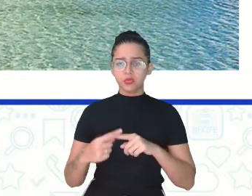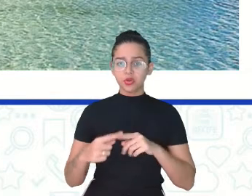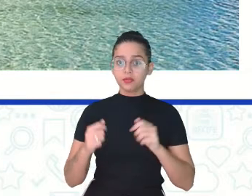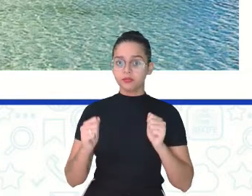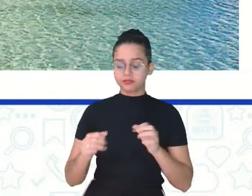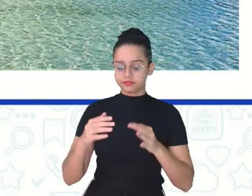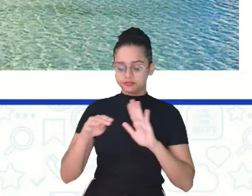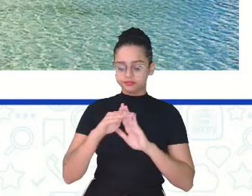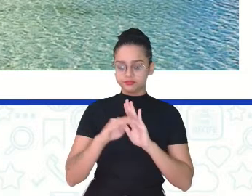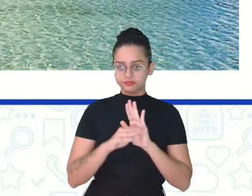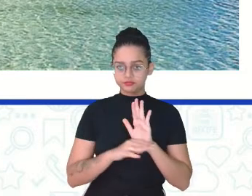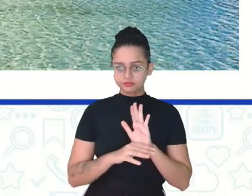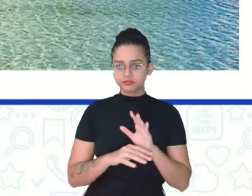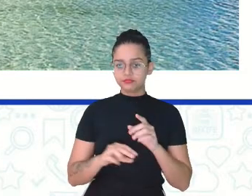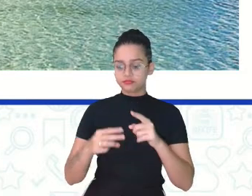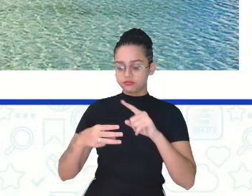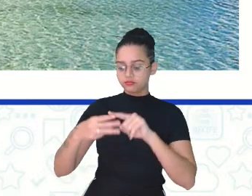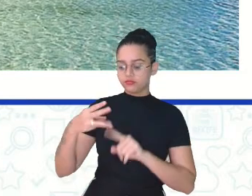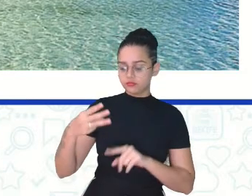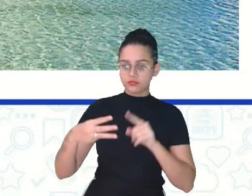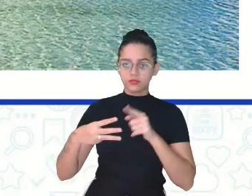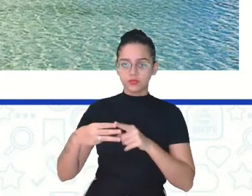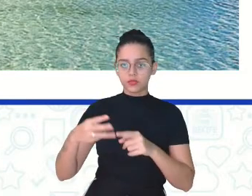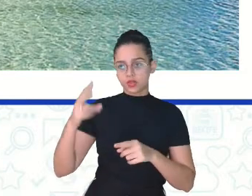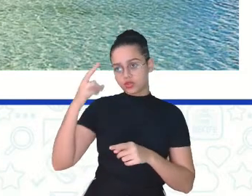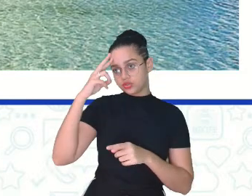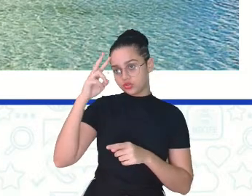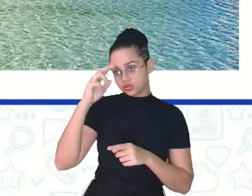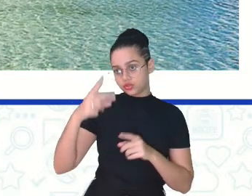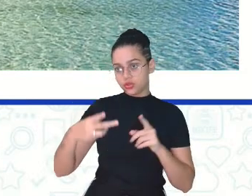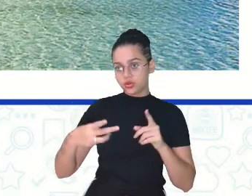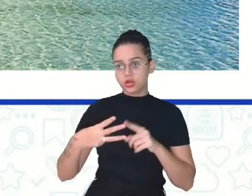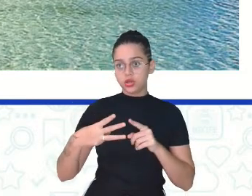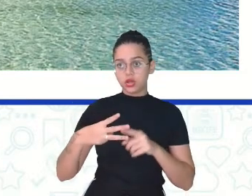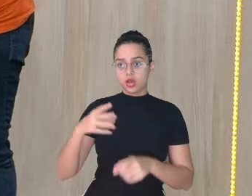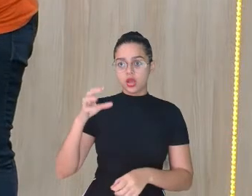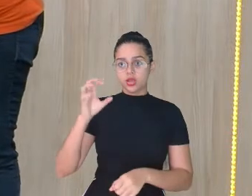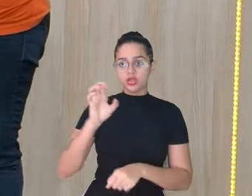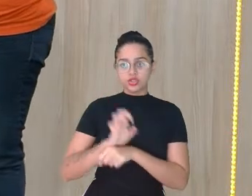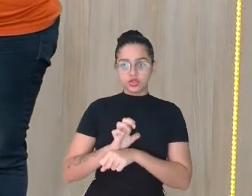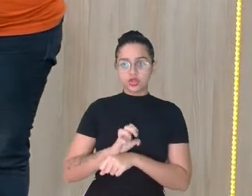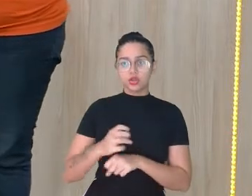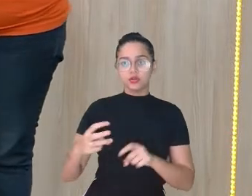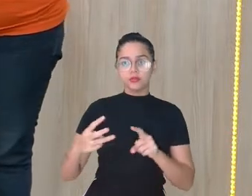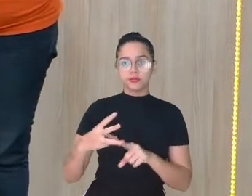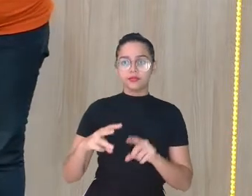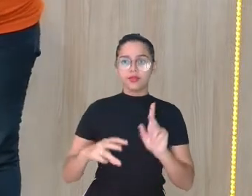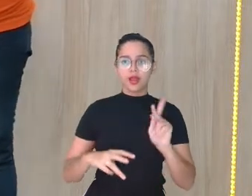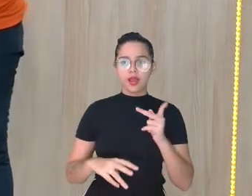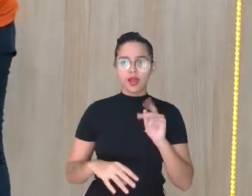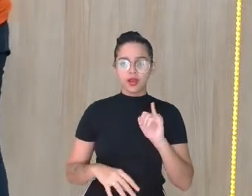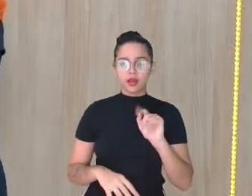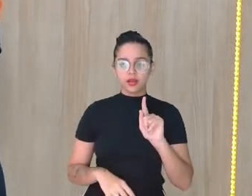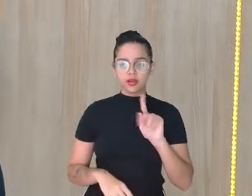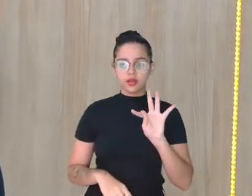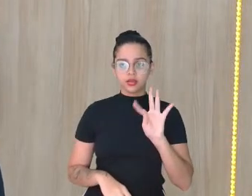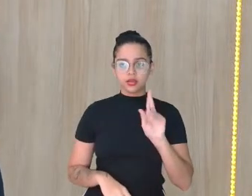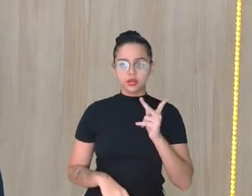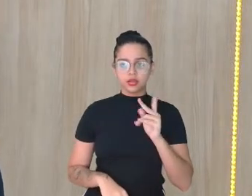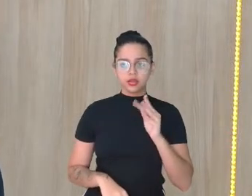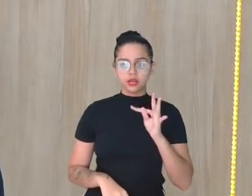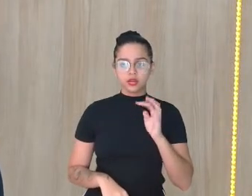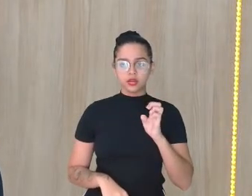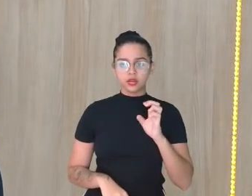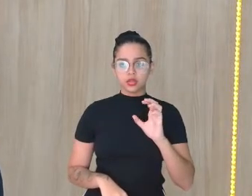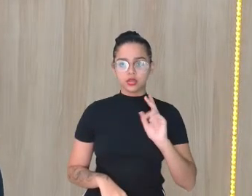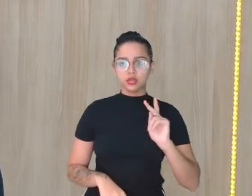mais historicista, regionalista e a high-tech. Né? A historicista, ela usa a questão